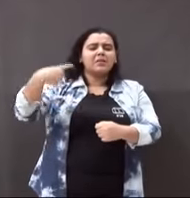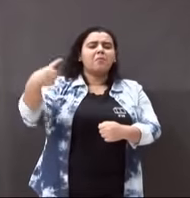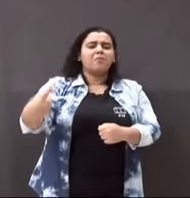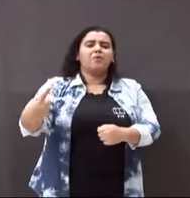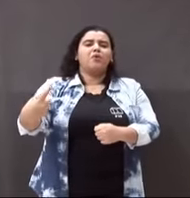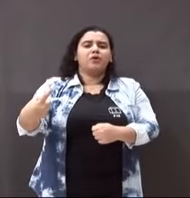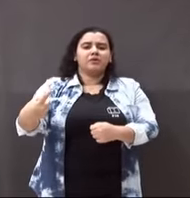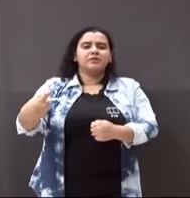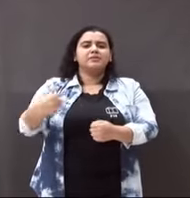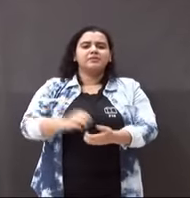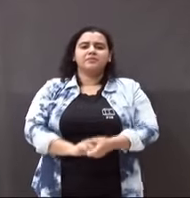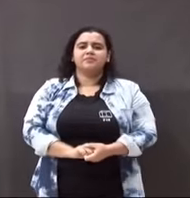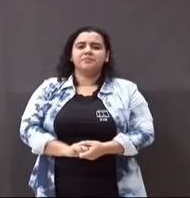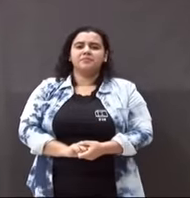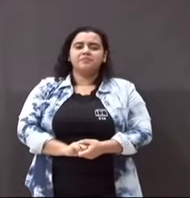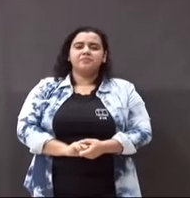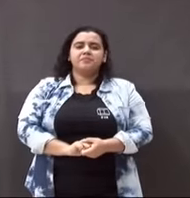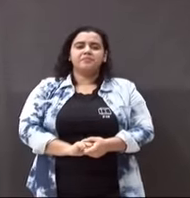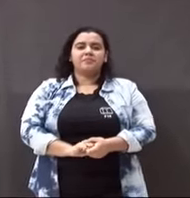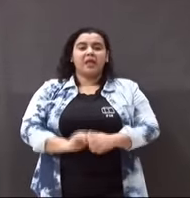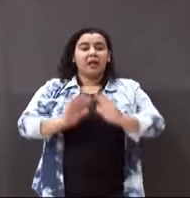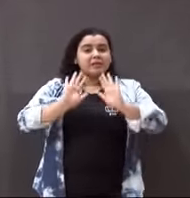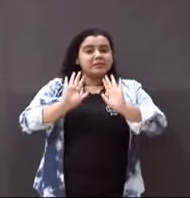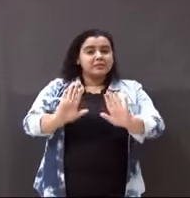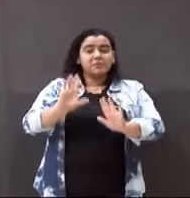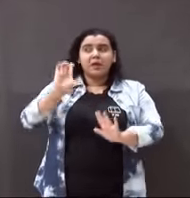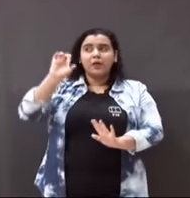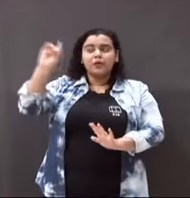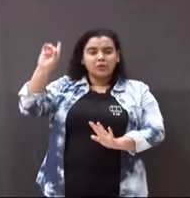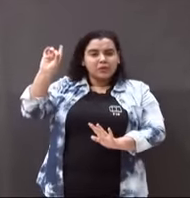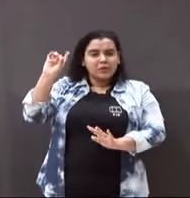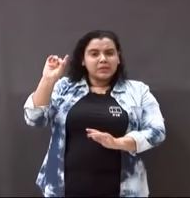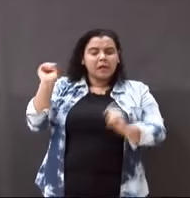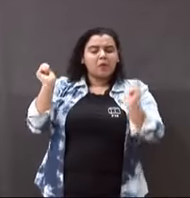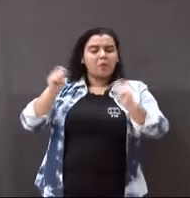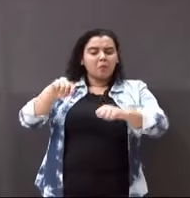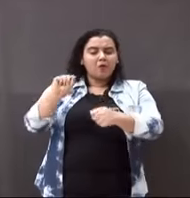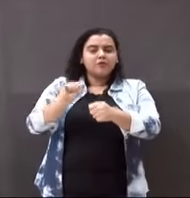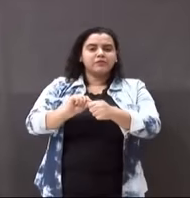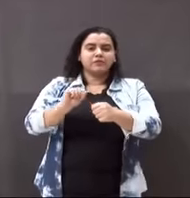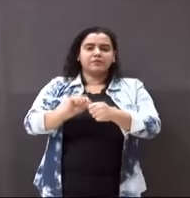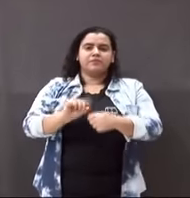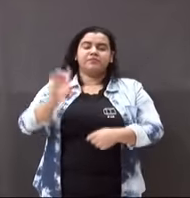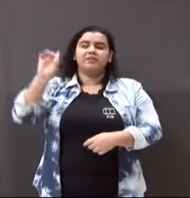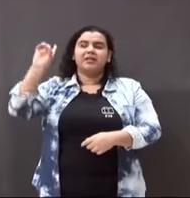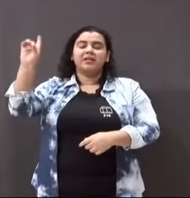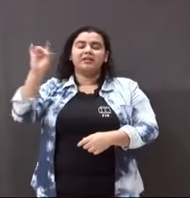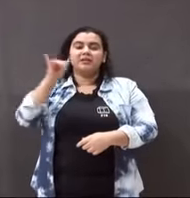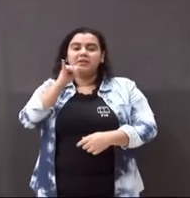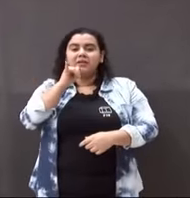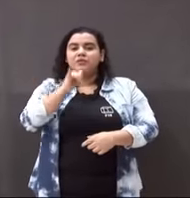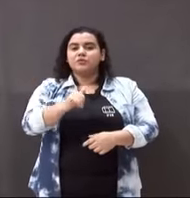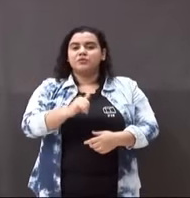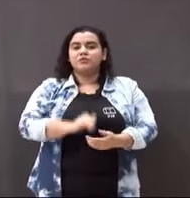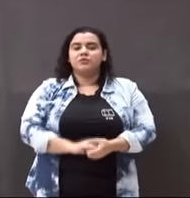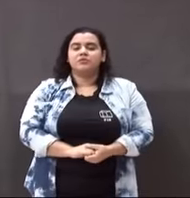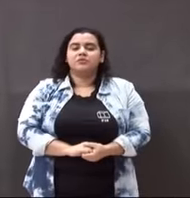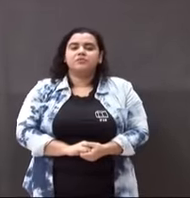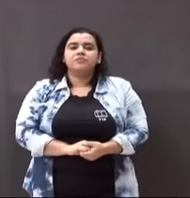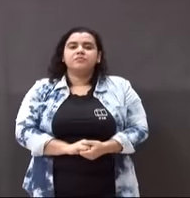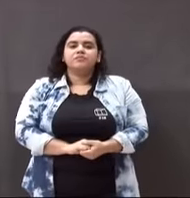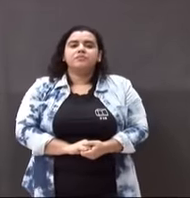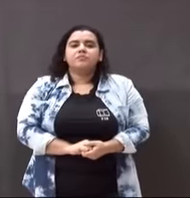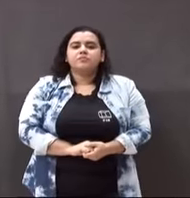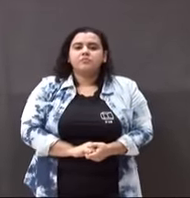Prepara-te para o que Deus vai fazer com você depois da vírgula. Deus hoje toca em meu coração e a palavra vem